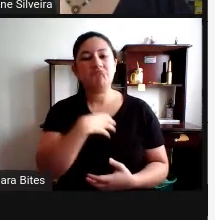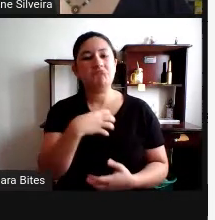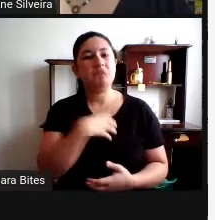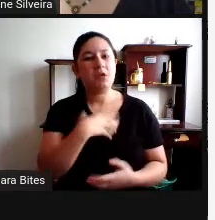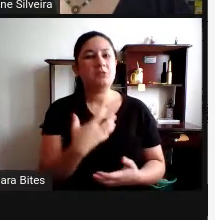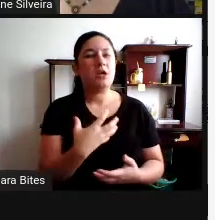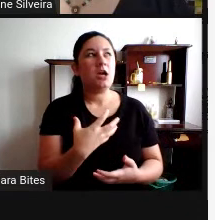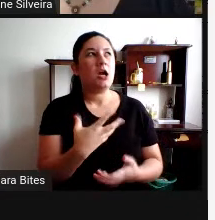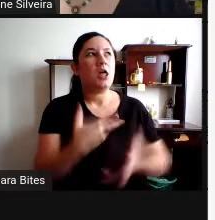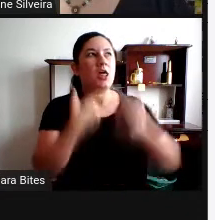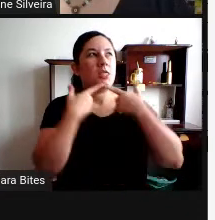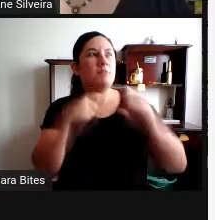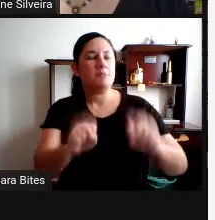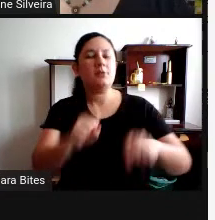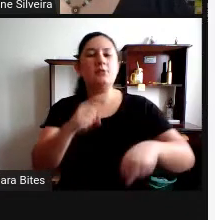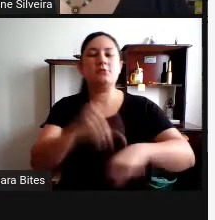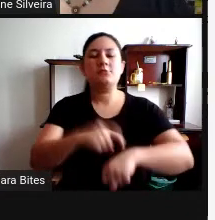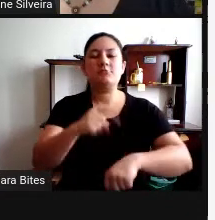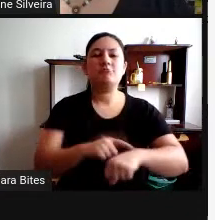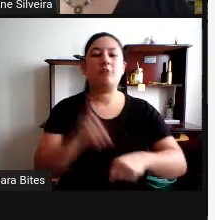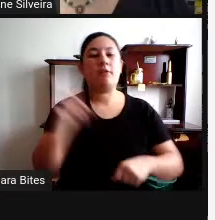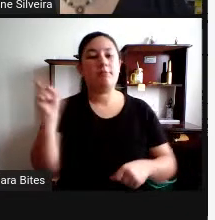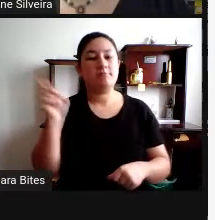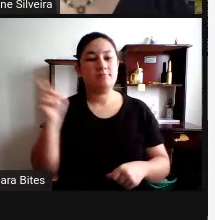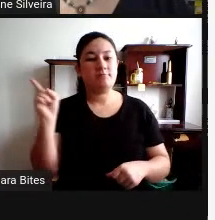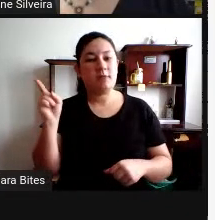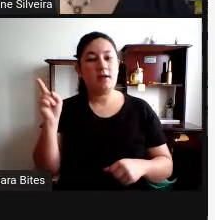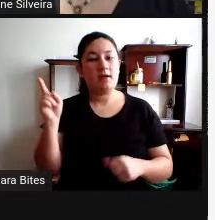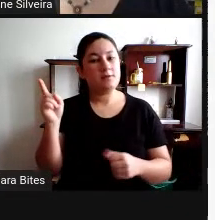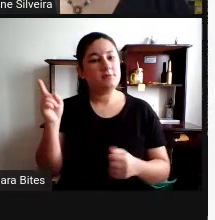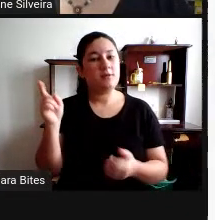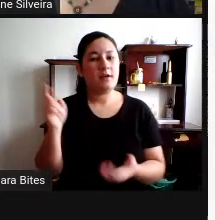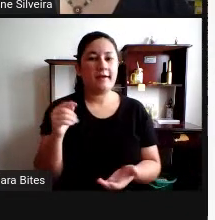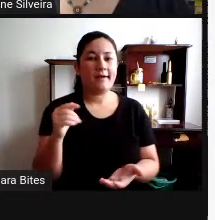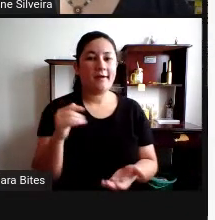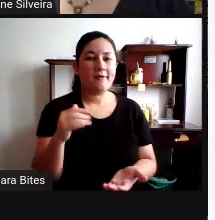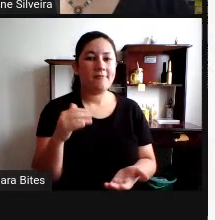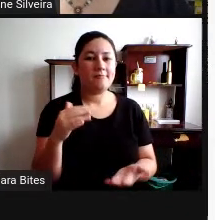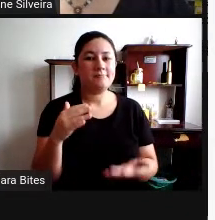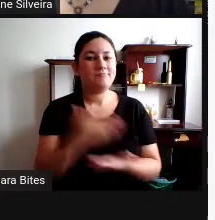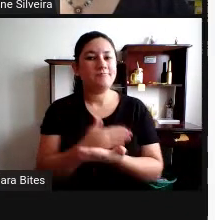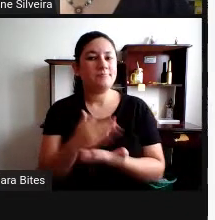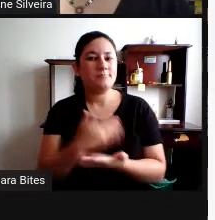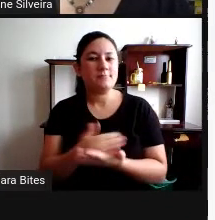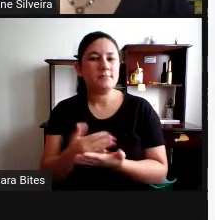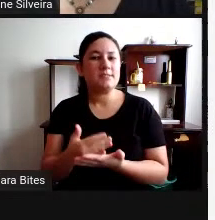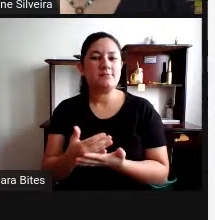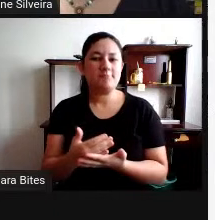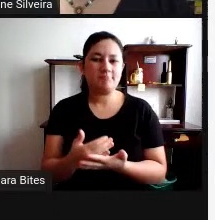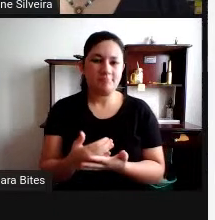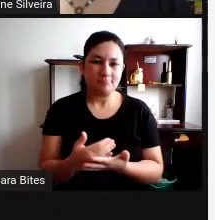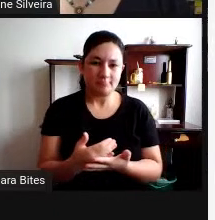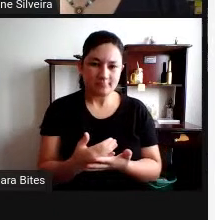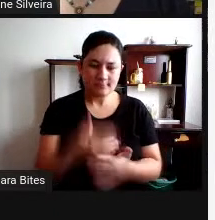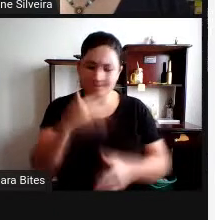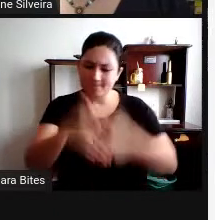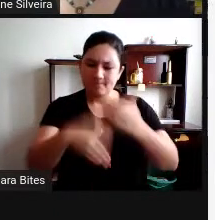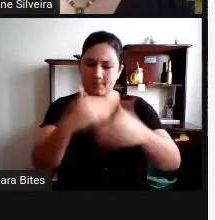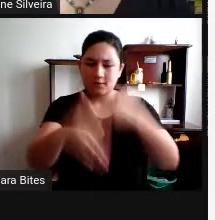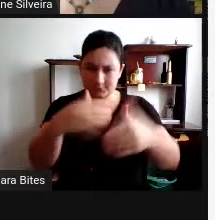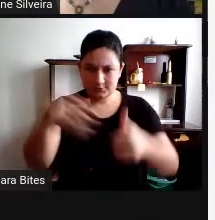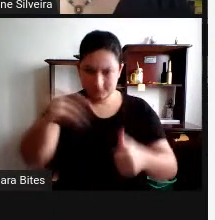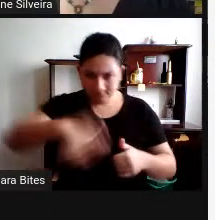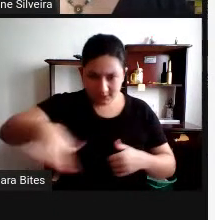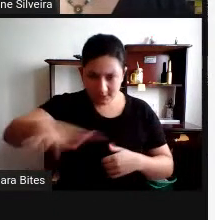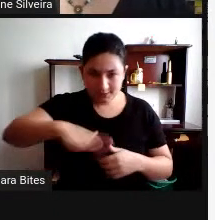lhe fornece os elementos necessários para progredir no seu campo. E ele, então, diz o seguinte nessa carta ao